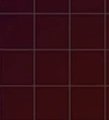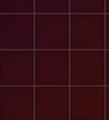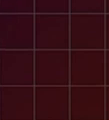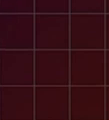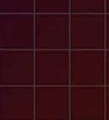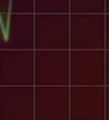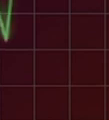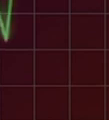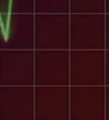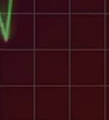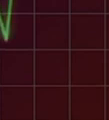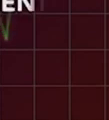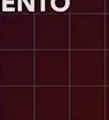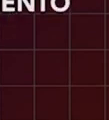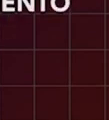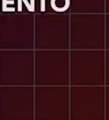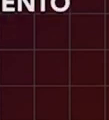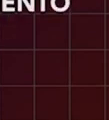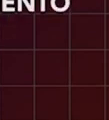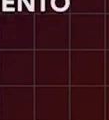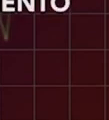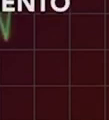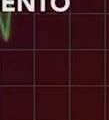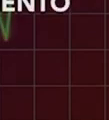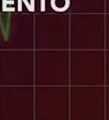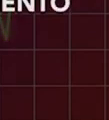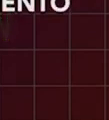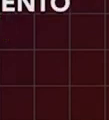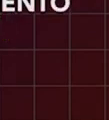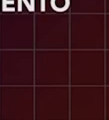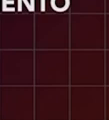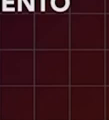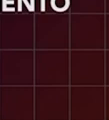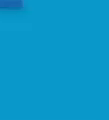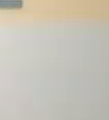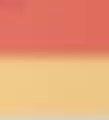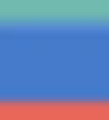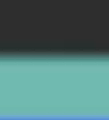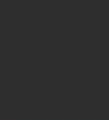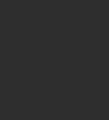vá imediatamente a uma unidade de pronto atendimento.